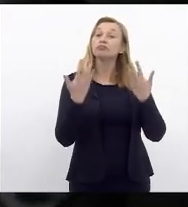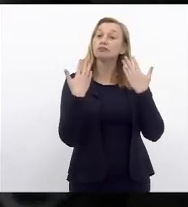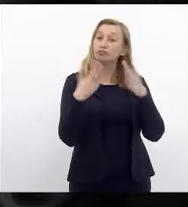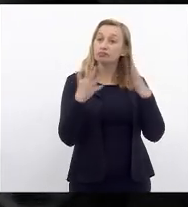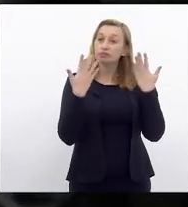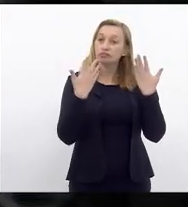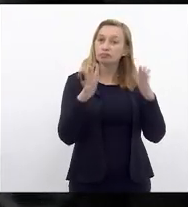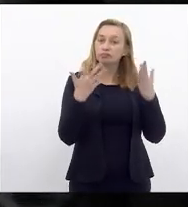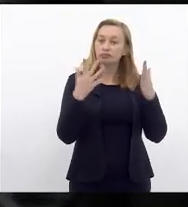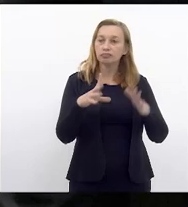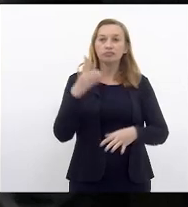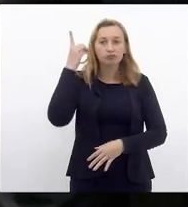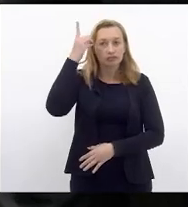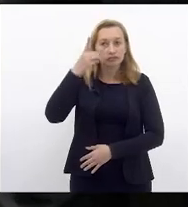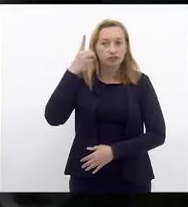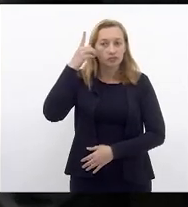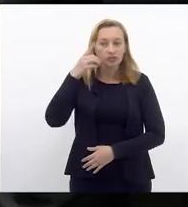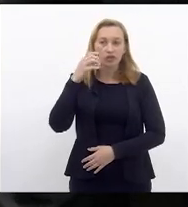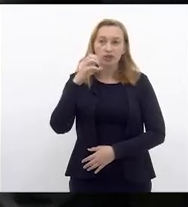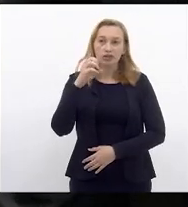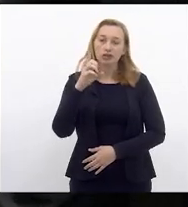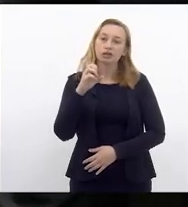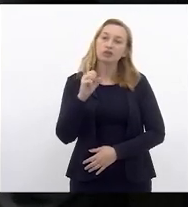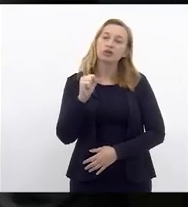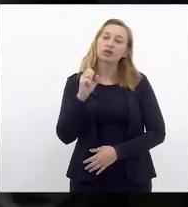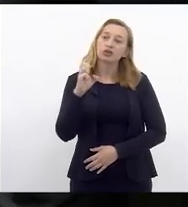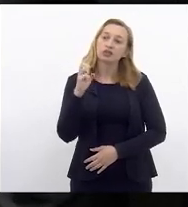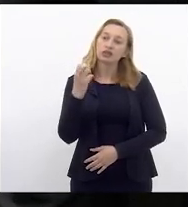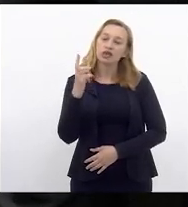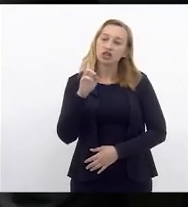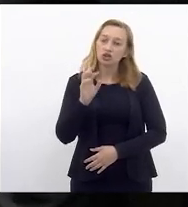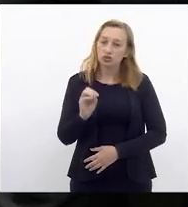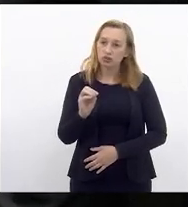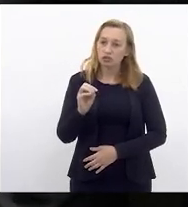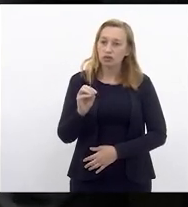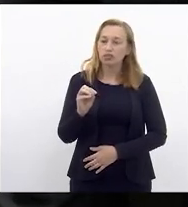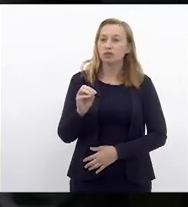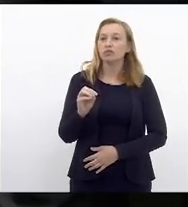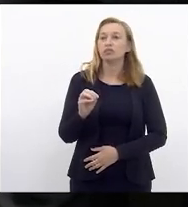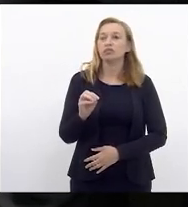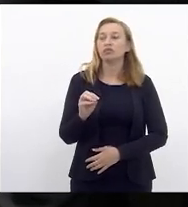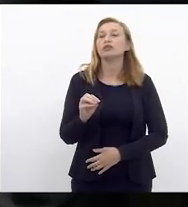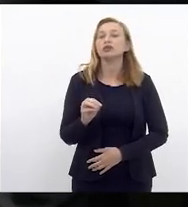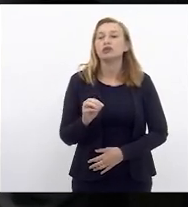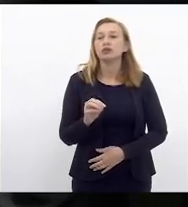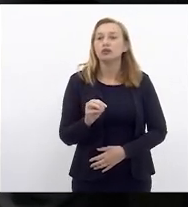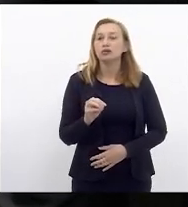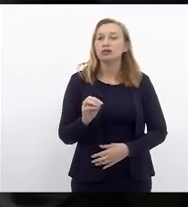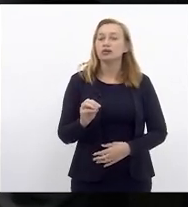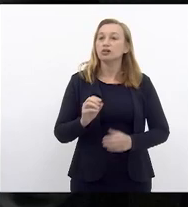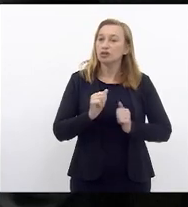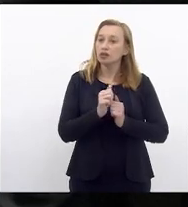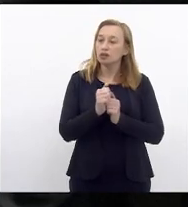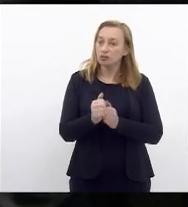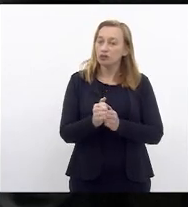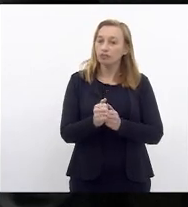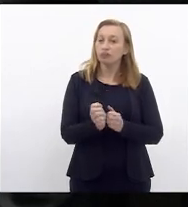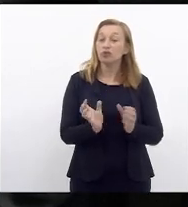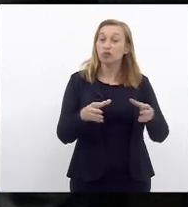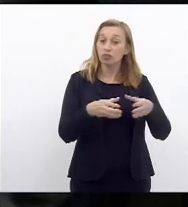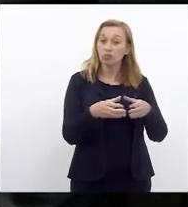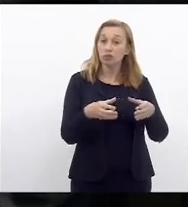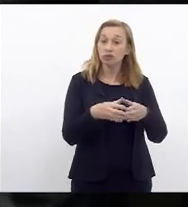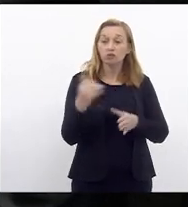o deputado Sérgio Fernandes, que ele presidiu essa comissão tão importante, a qual sou membro